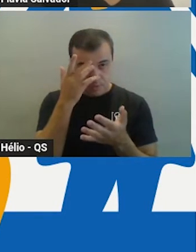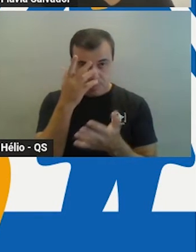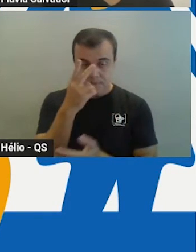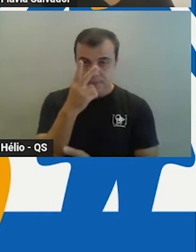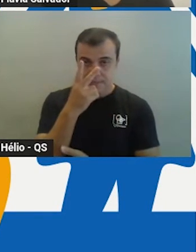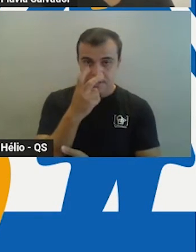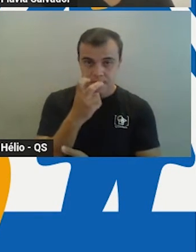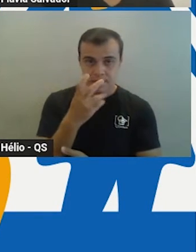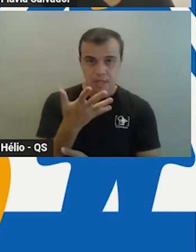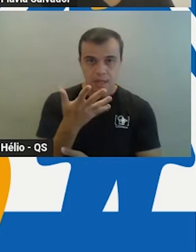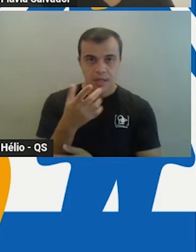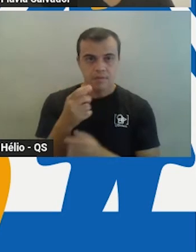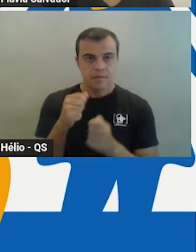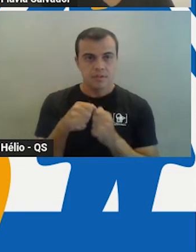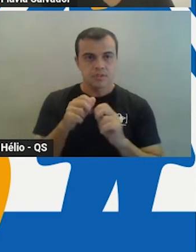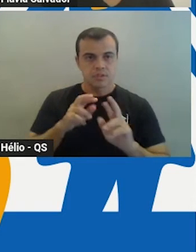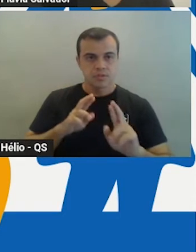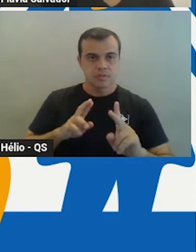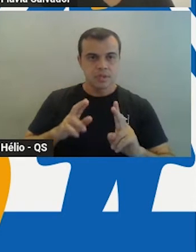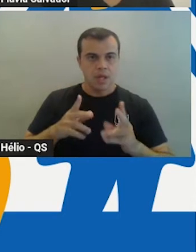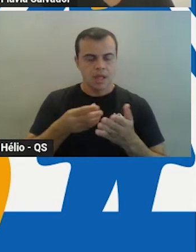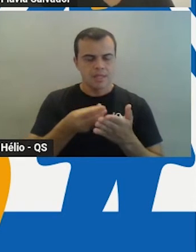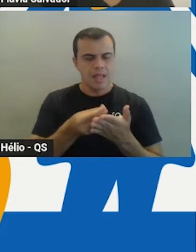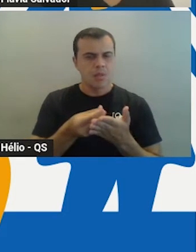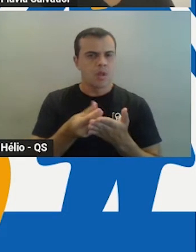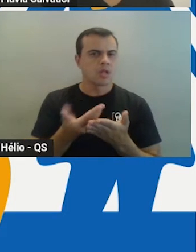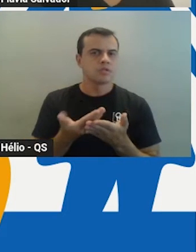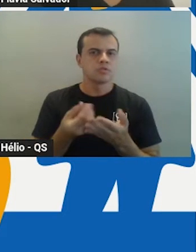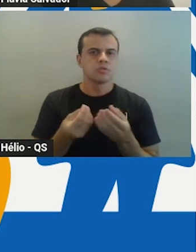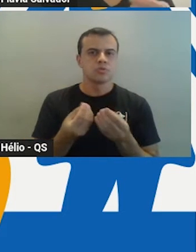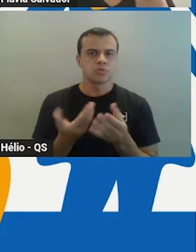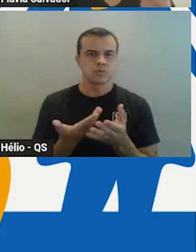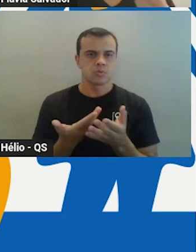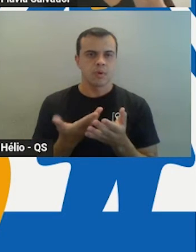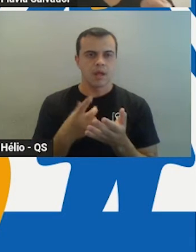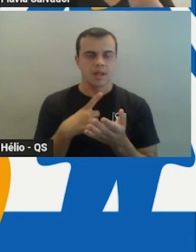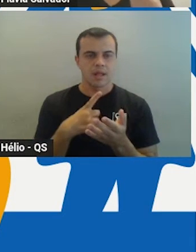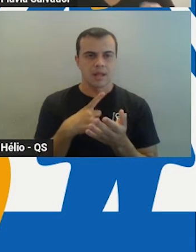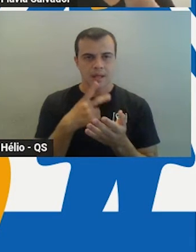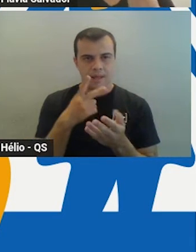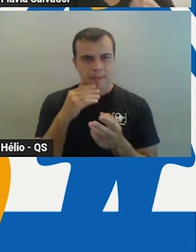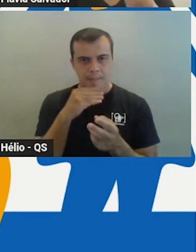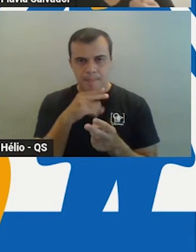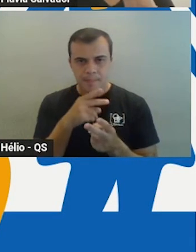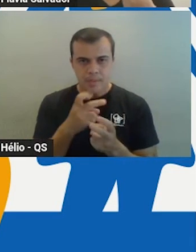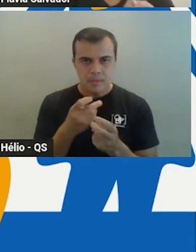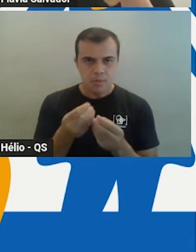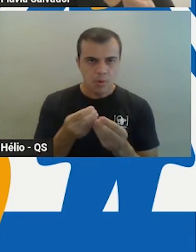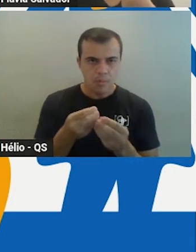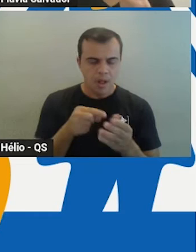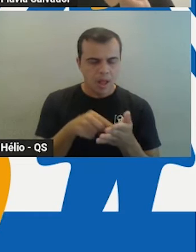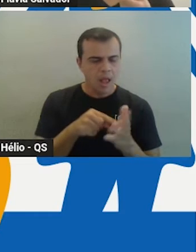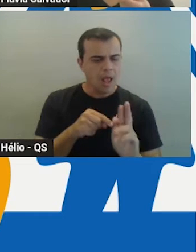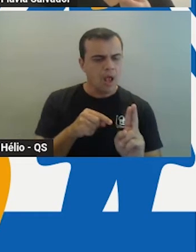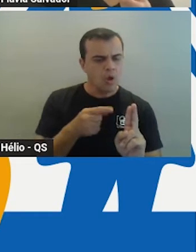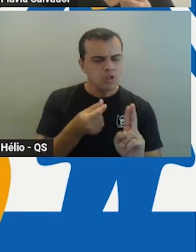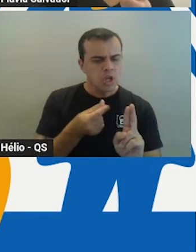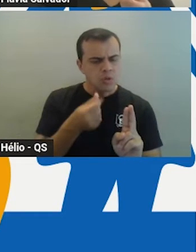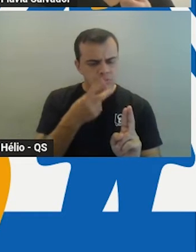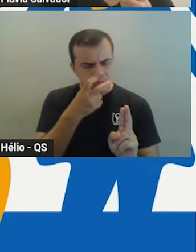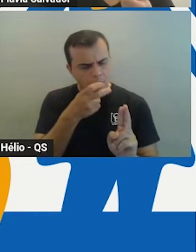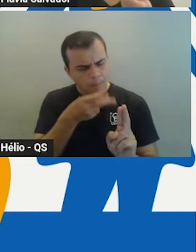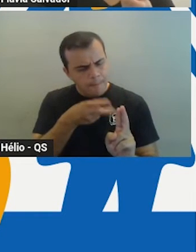faz para diferenciar as cédulas? Como é que ela faz para diferenciar uma nota de dinheiro da outra?